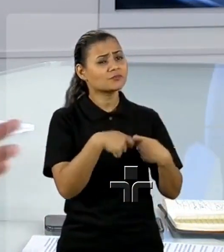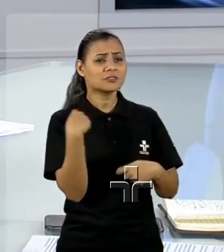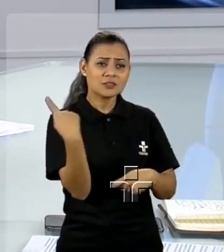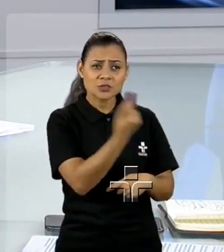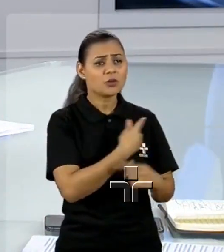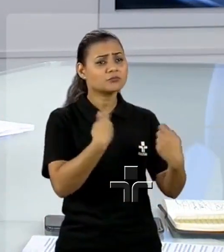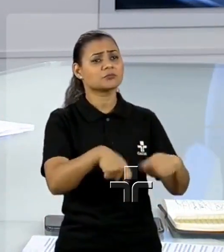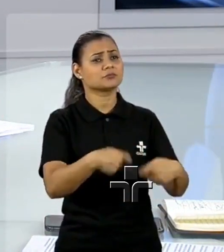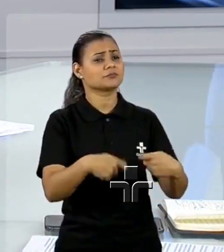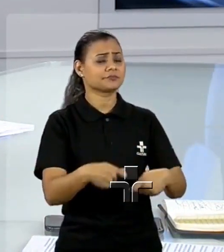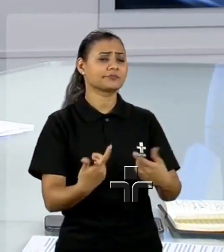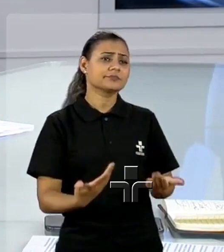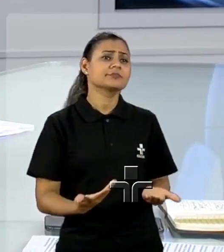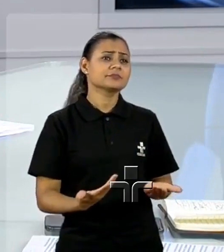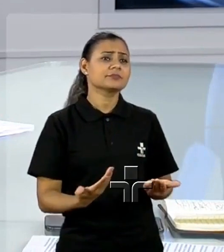deveríamos